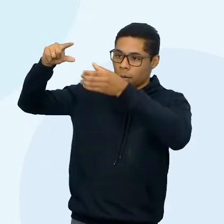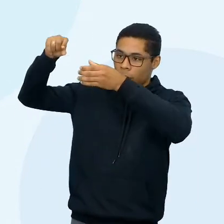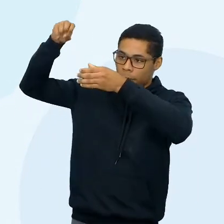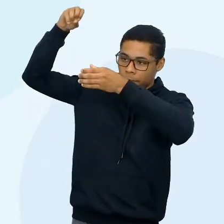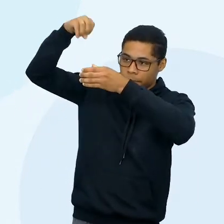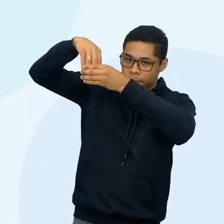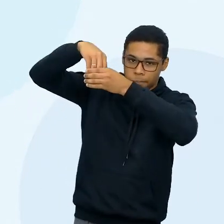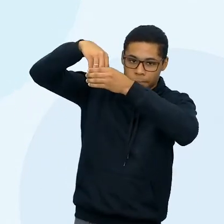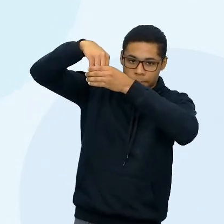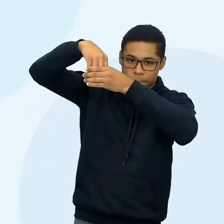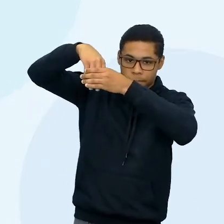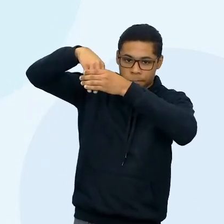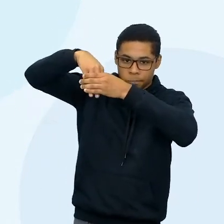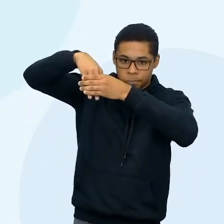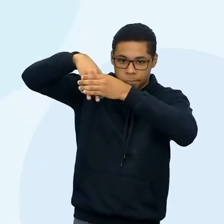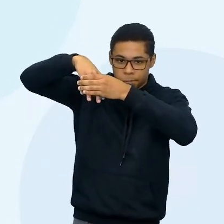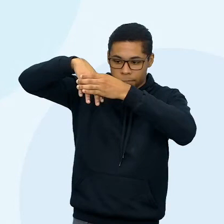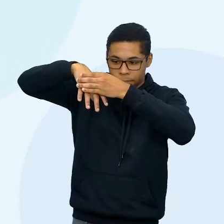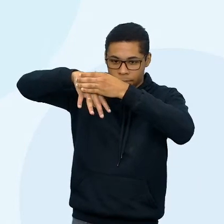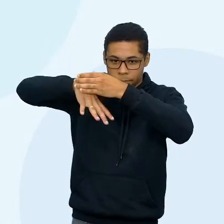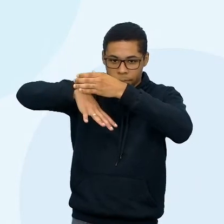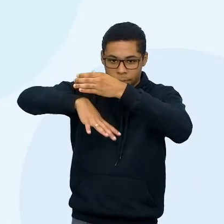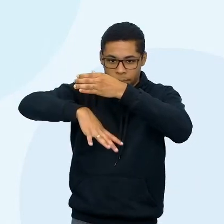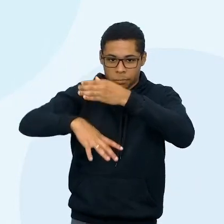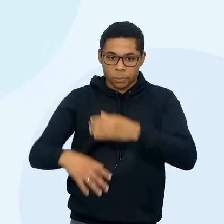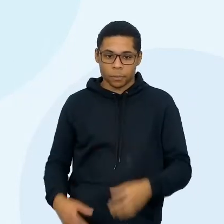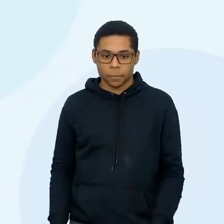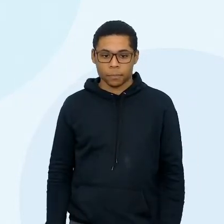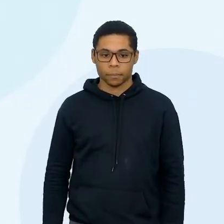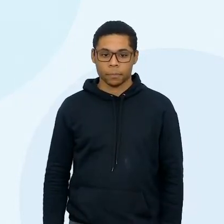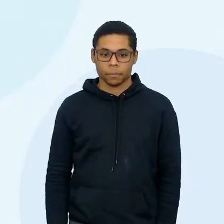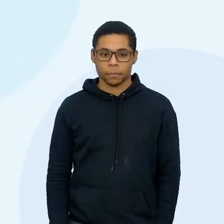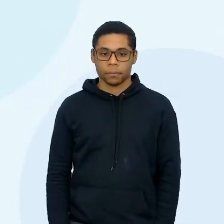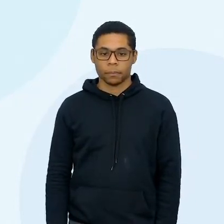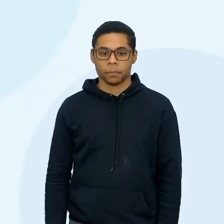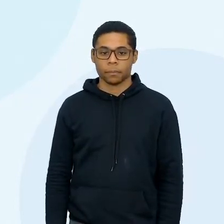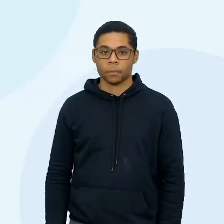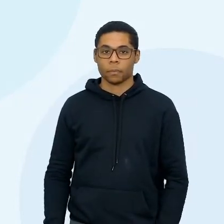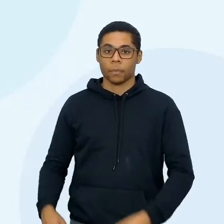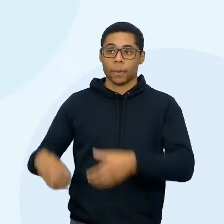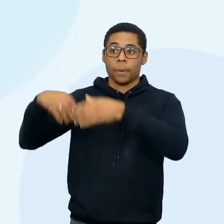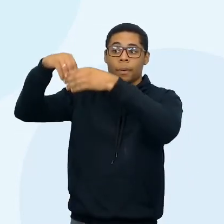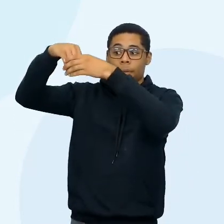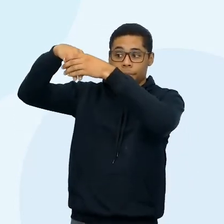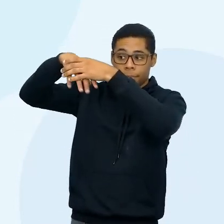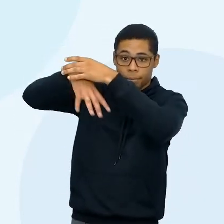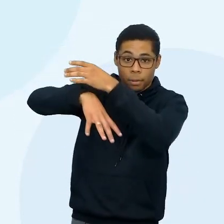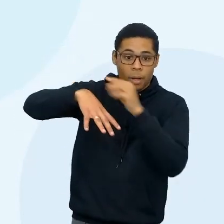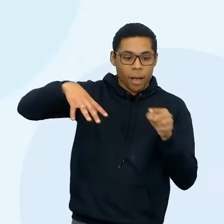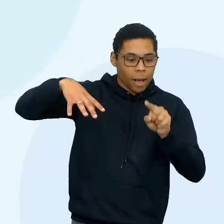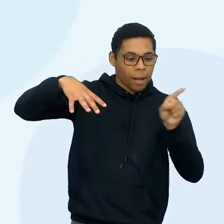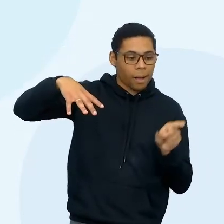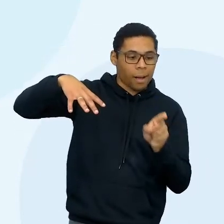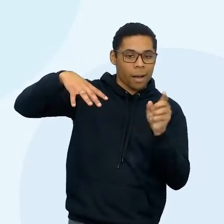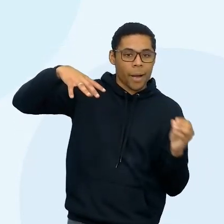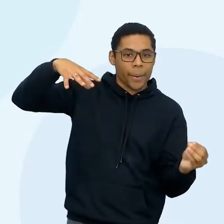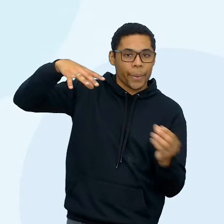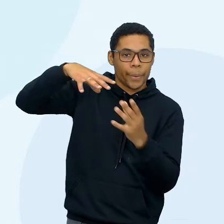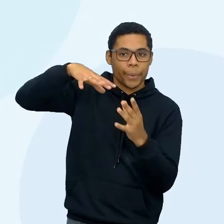faça um caminhão aqui, ó, faça um caminho aqui, ó, de preferência sofra uma reflexão total e venha para